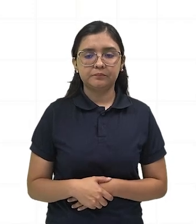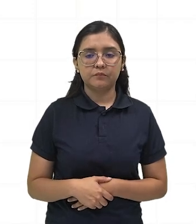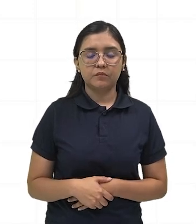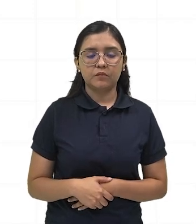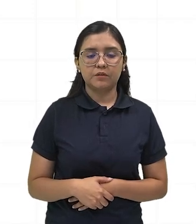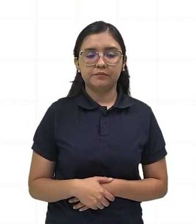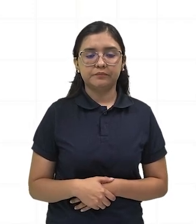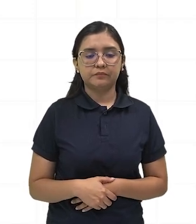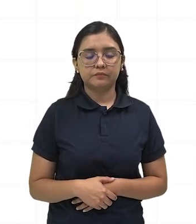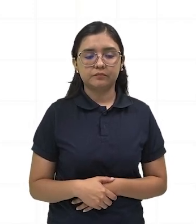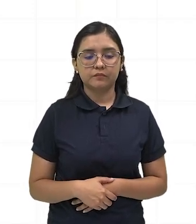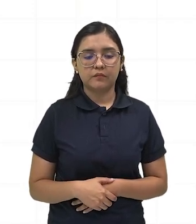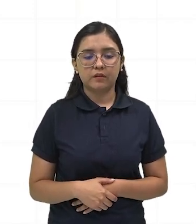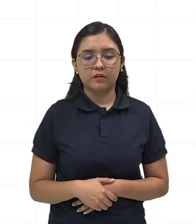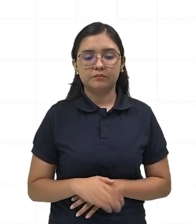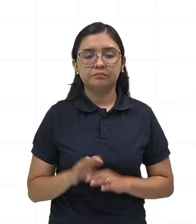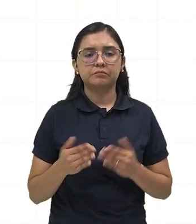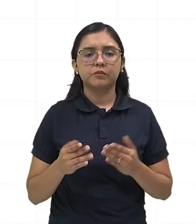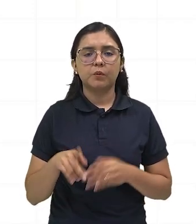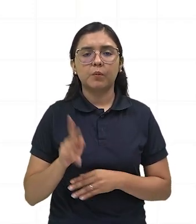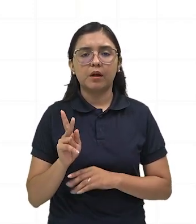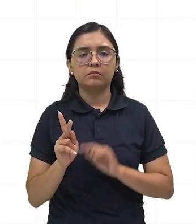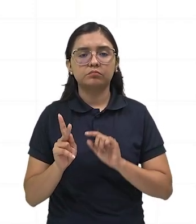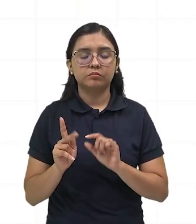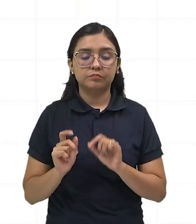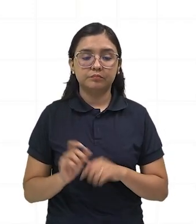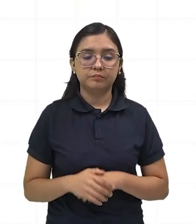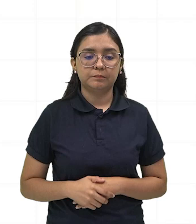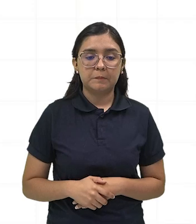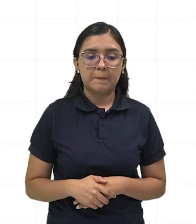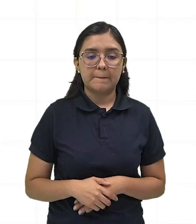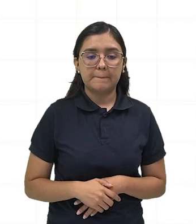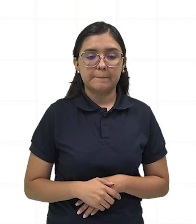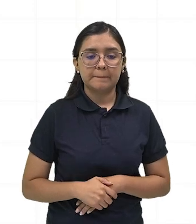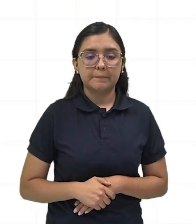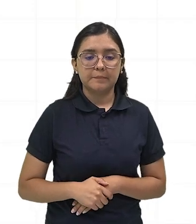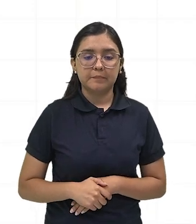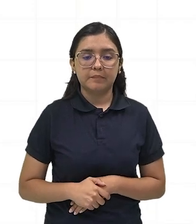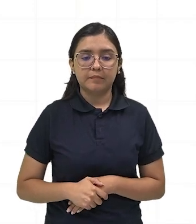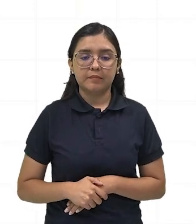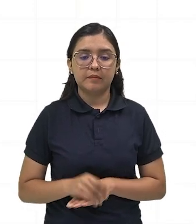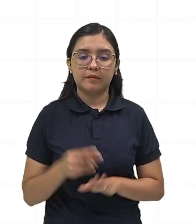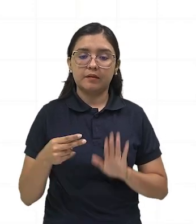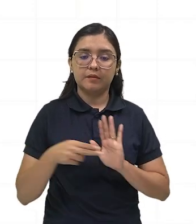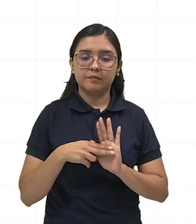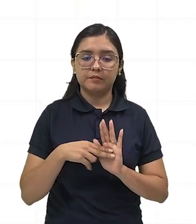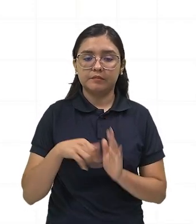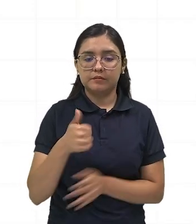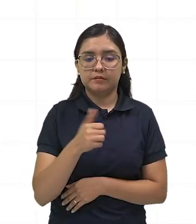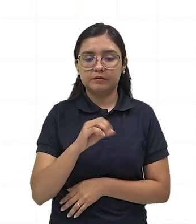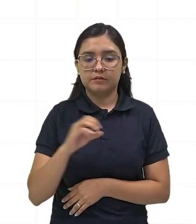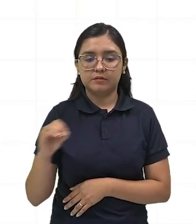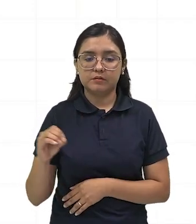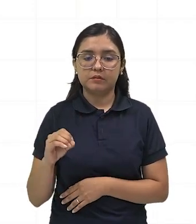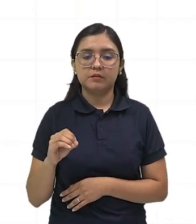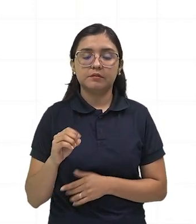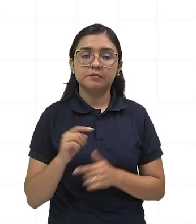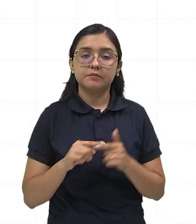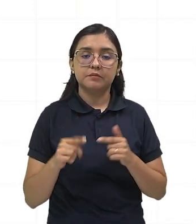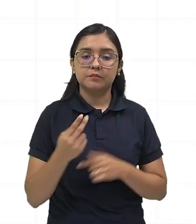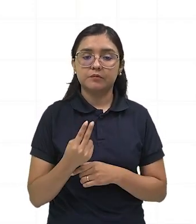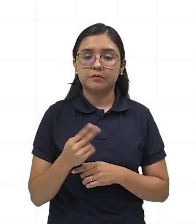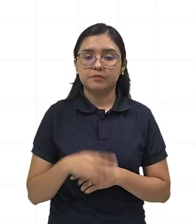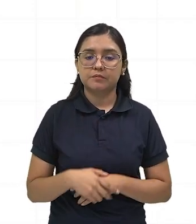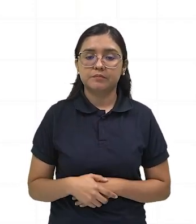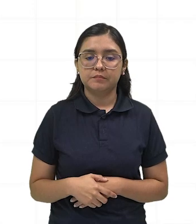Tá? Qual é a nosso K? K é igual a 100 dividido por